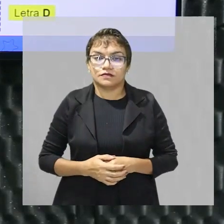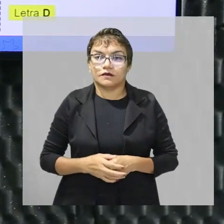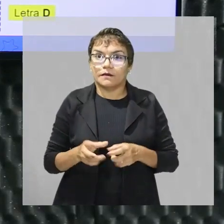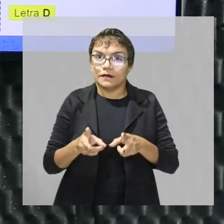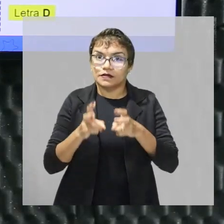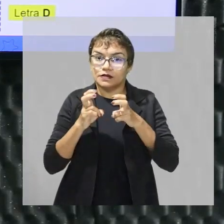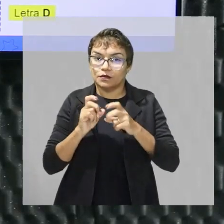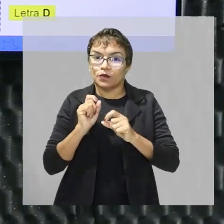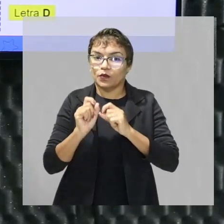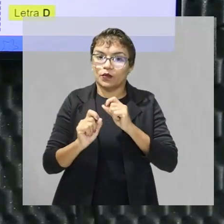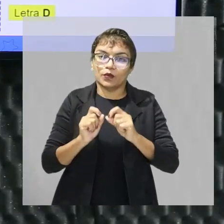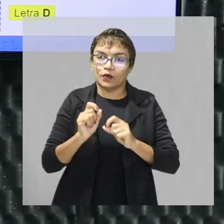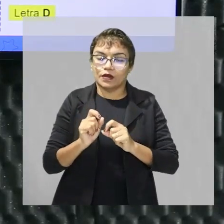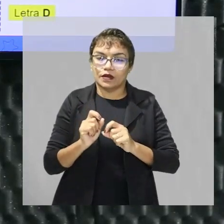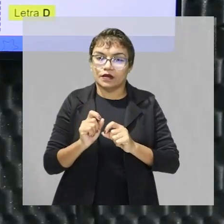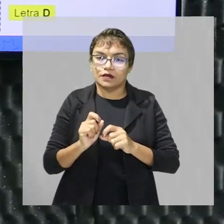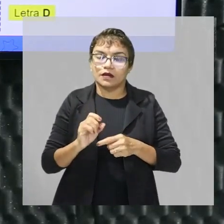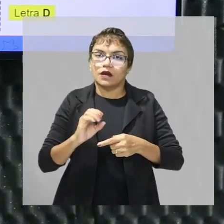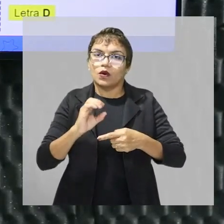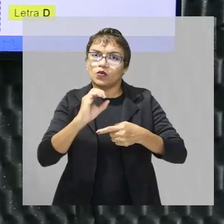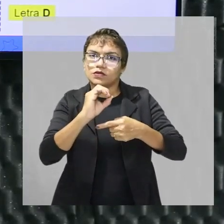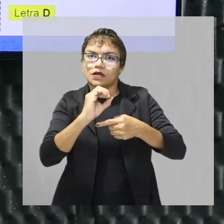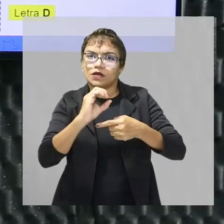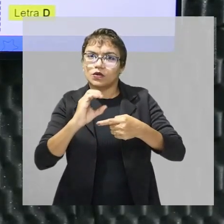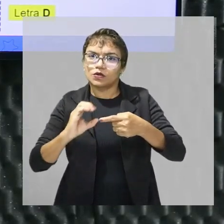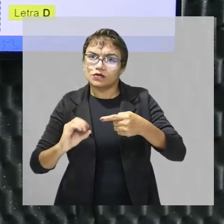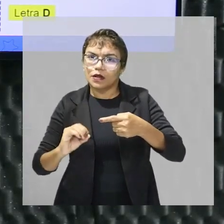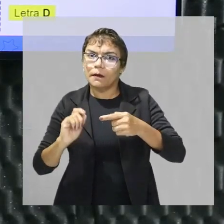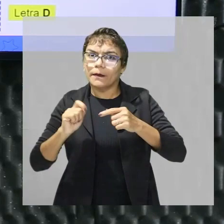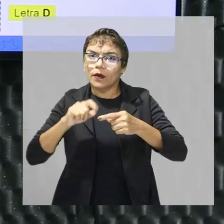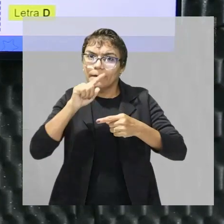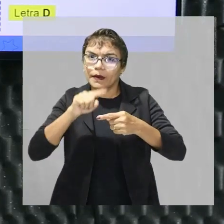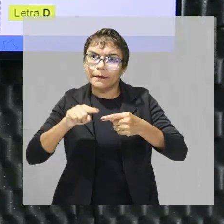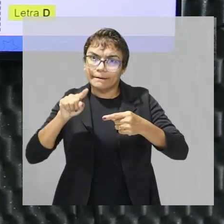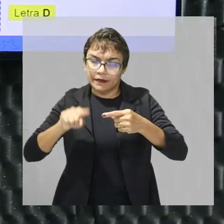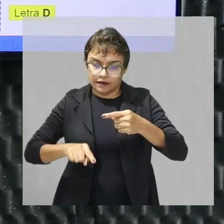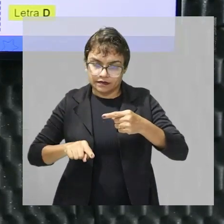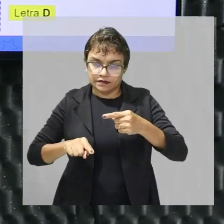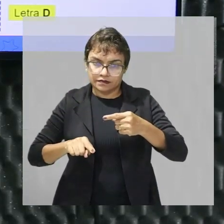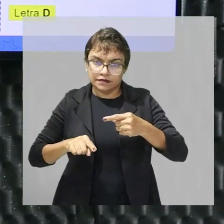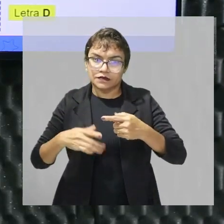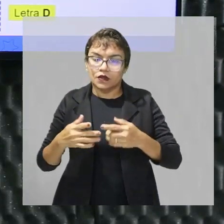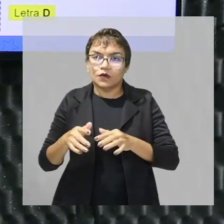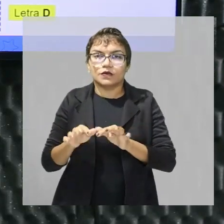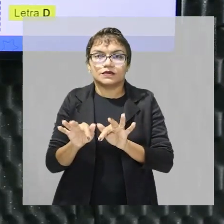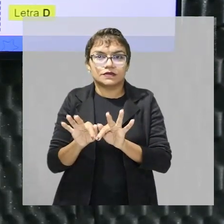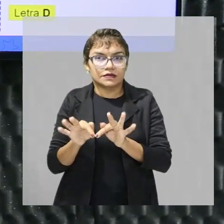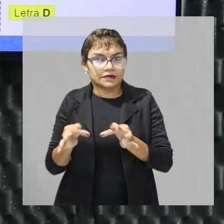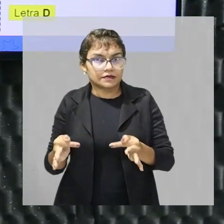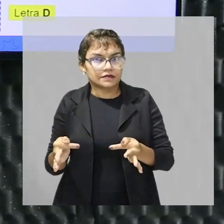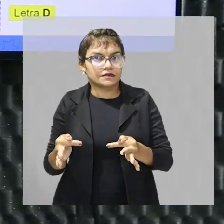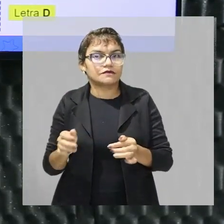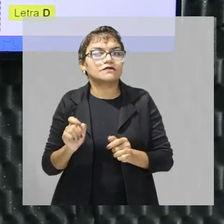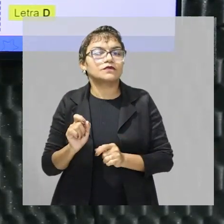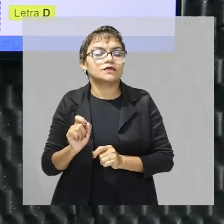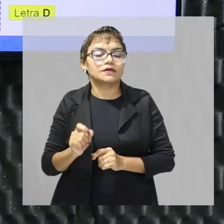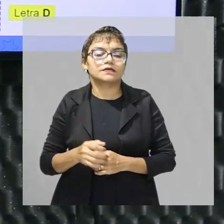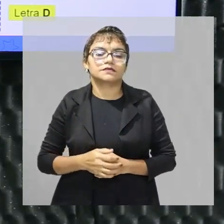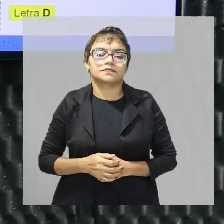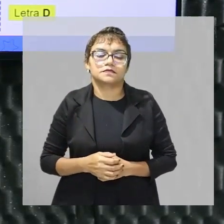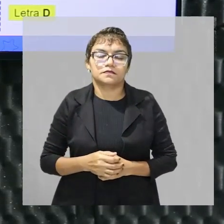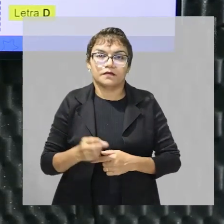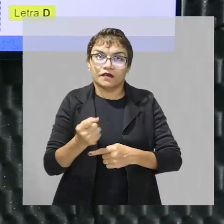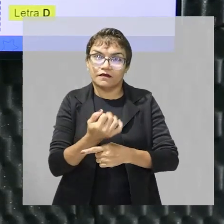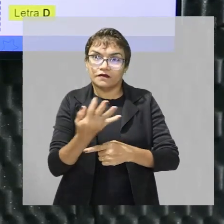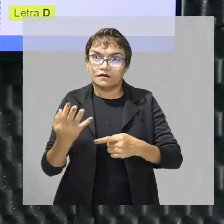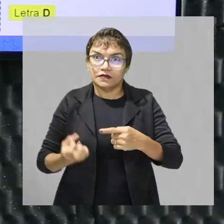os zeros, porque esses zeros eles podem ser eliminados, certo? Com isso, nós vamos simplificar a fração